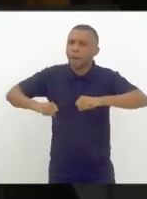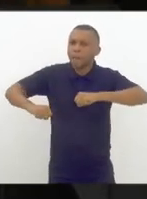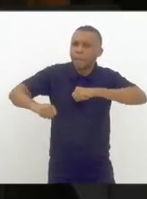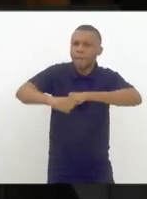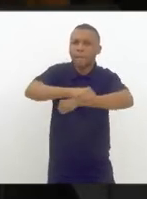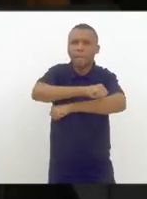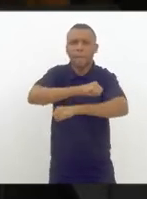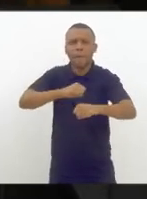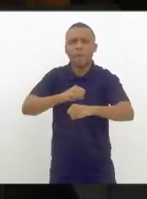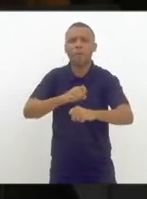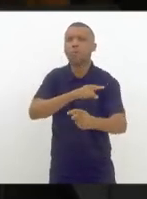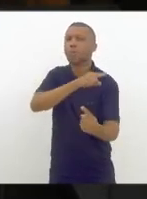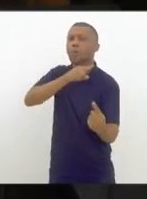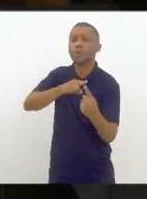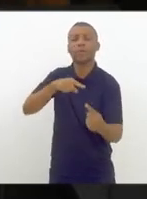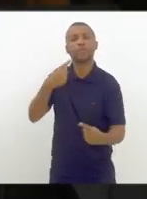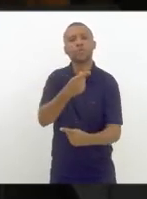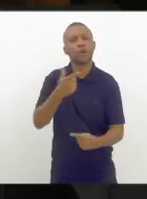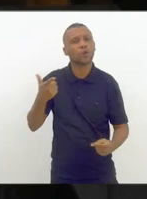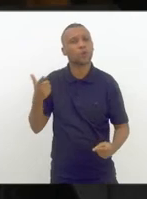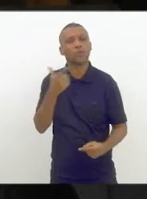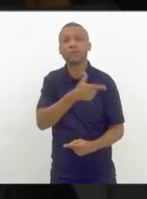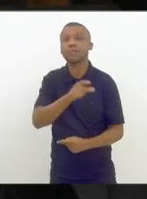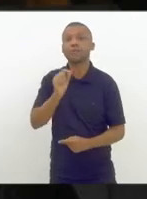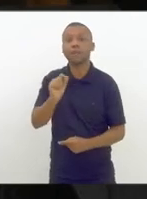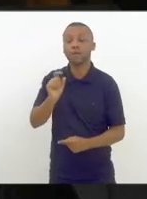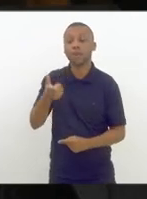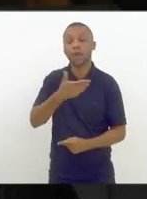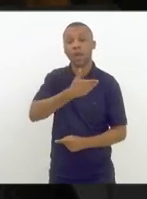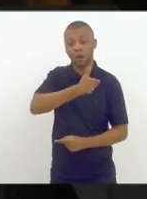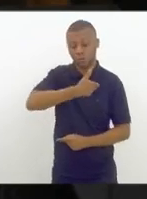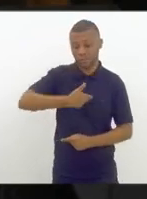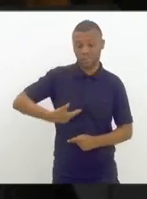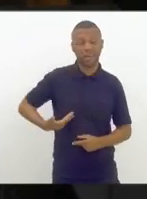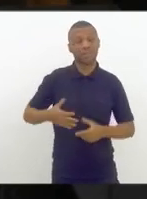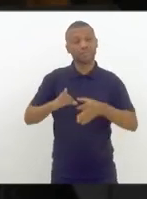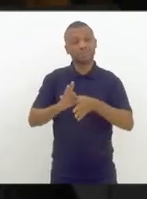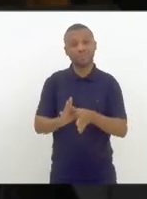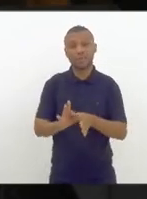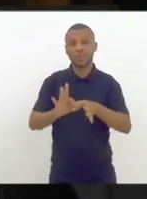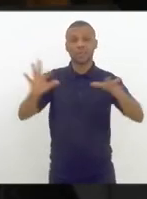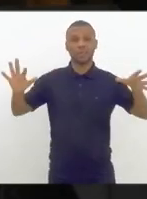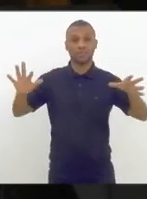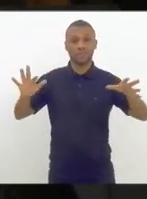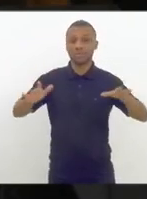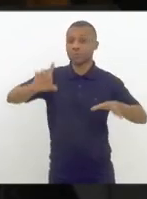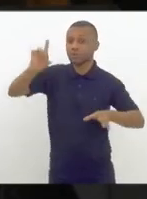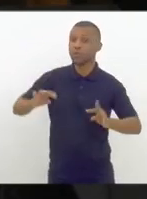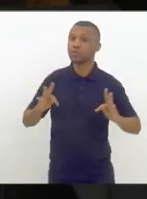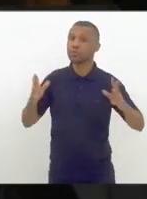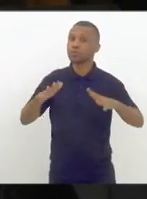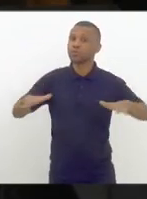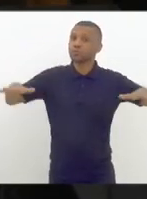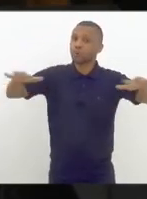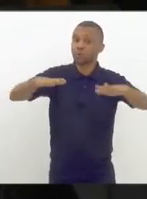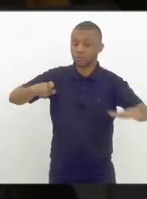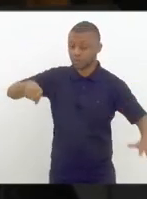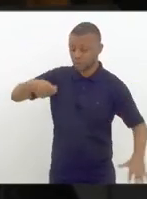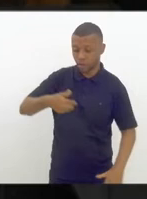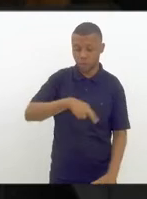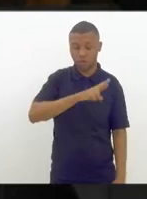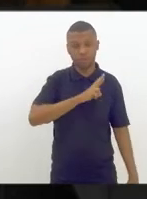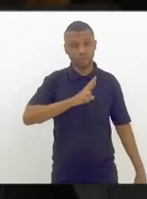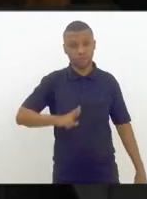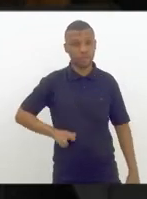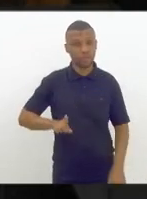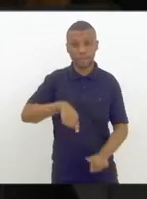que sejamos um estado democrático de direito onde a república e